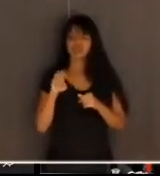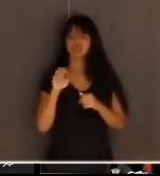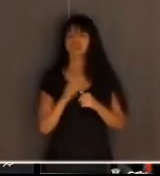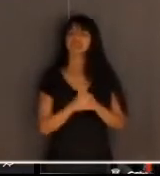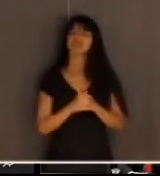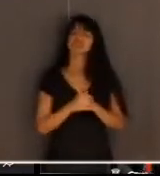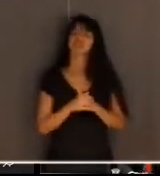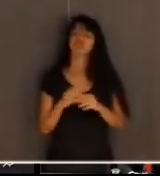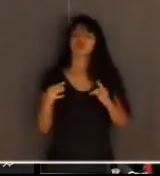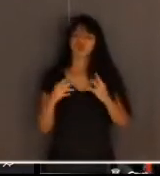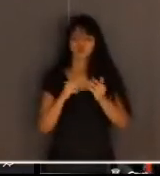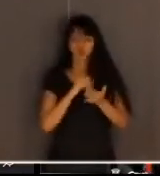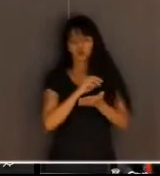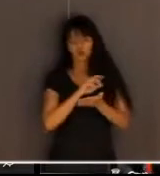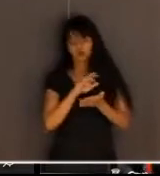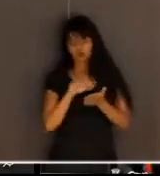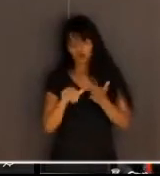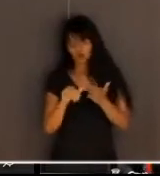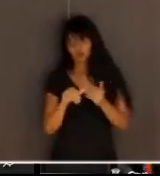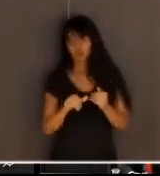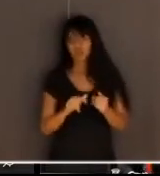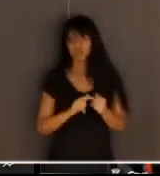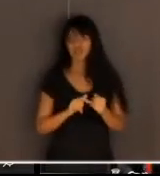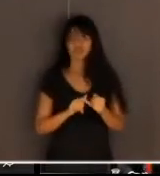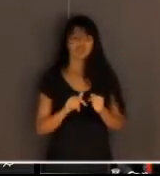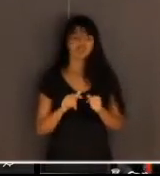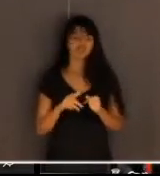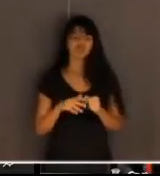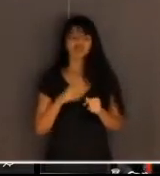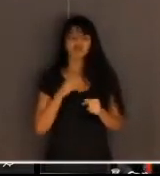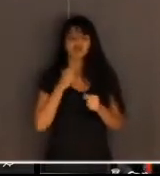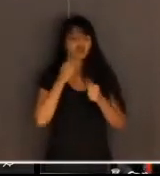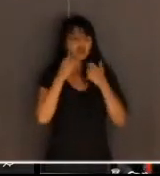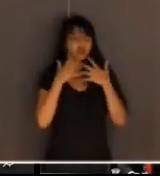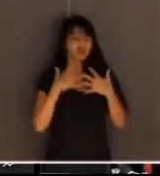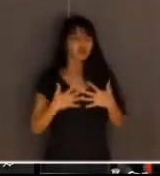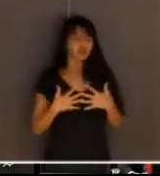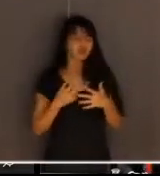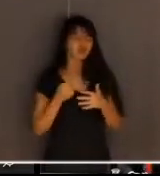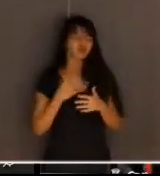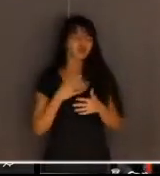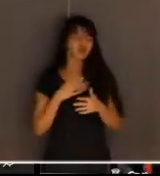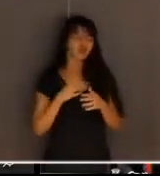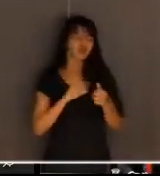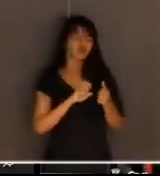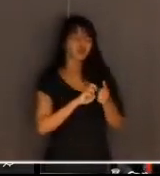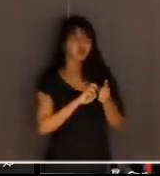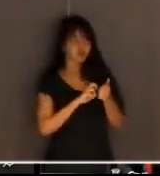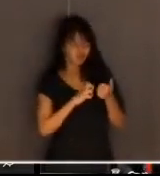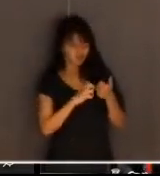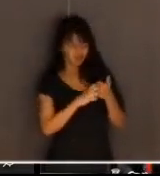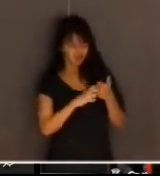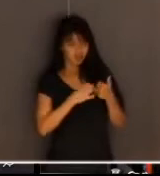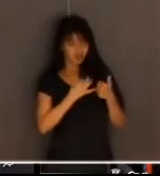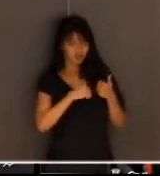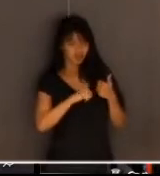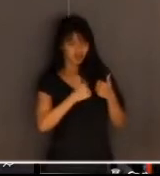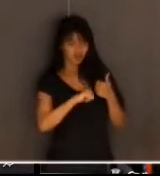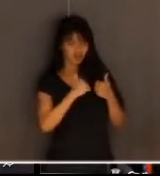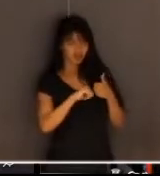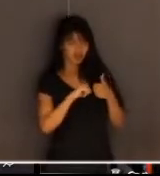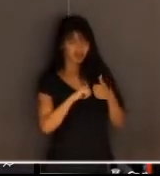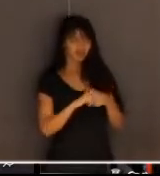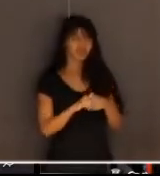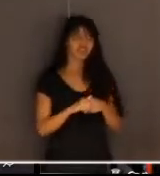e tantos outros são mestres na argumentação no Tribunal do Júri. E aí vou agora, Dani,